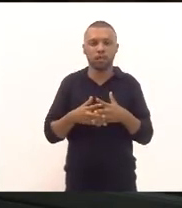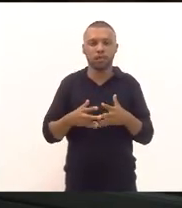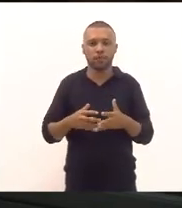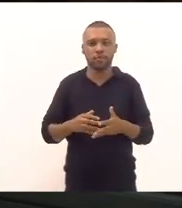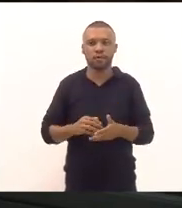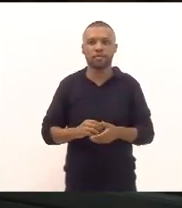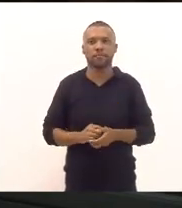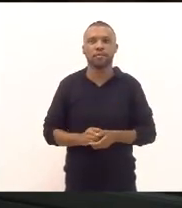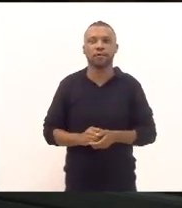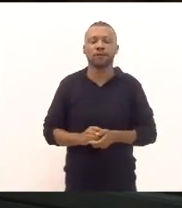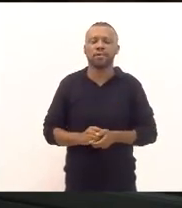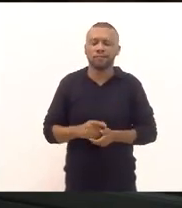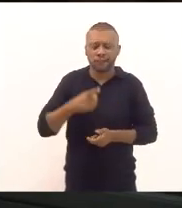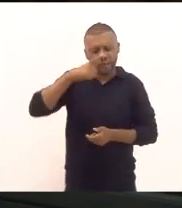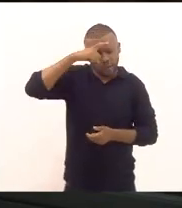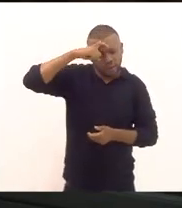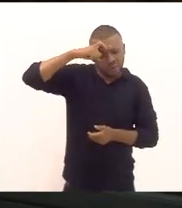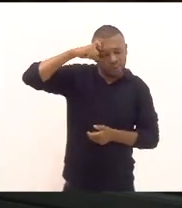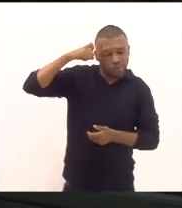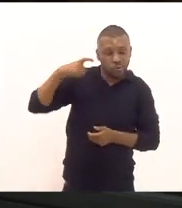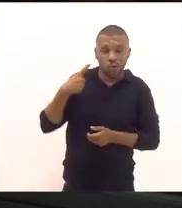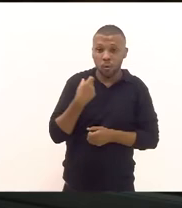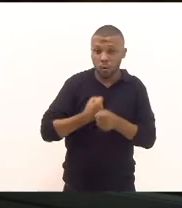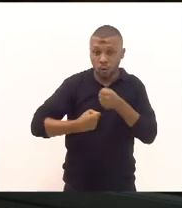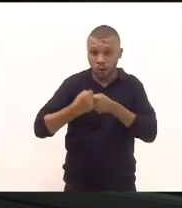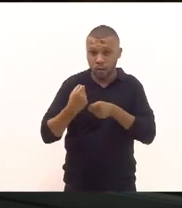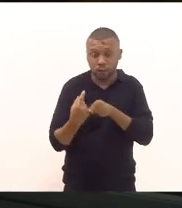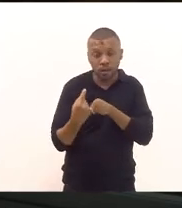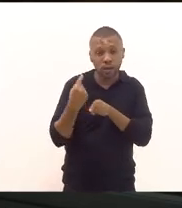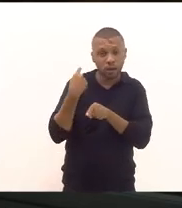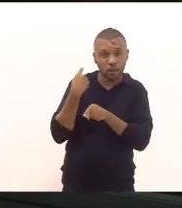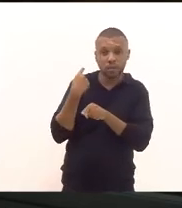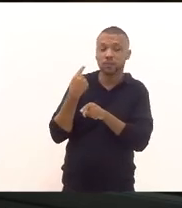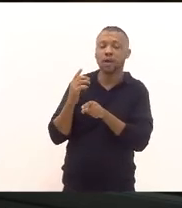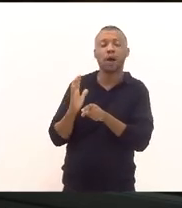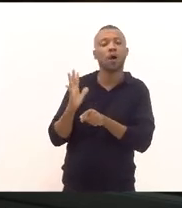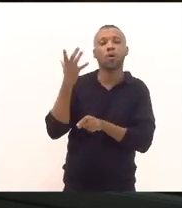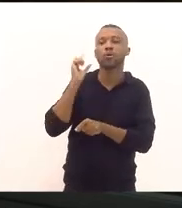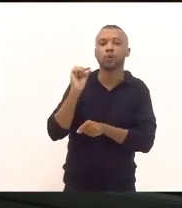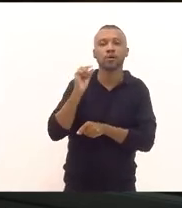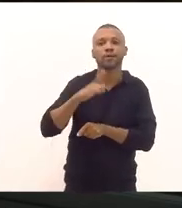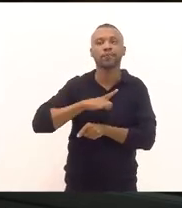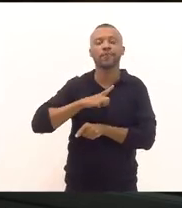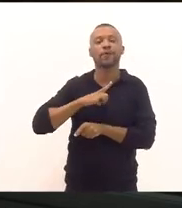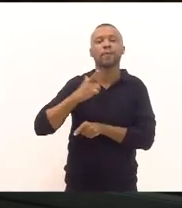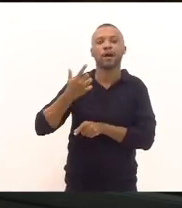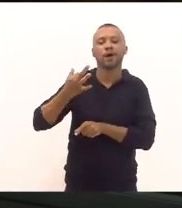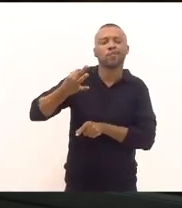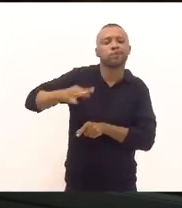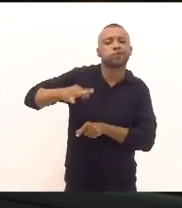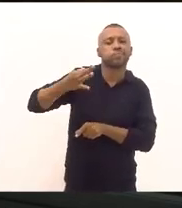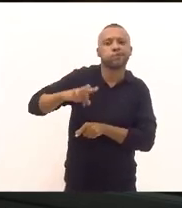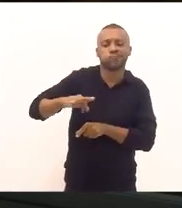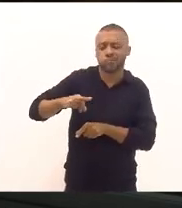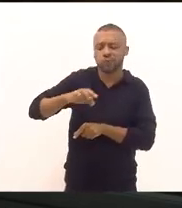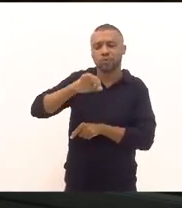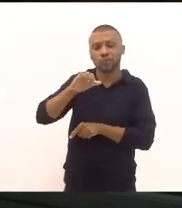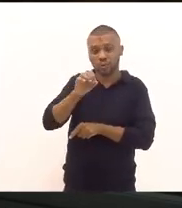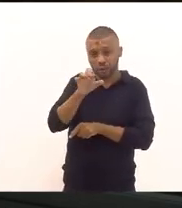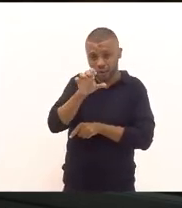eu tô loroso um ano antes e quando eu tive uma lesão muito grave no